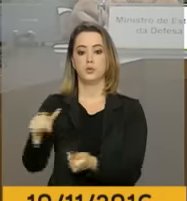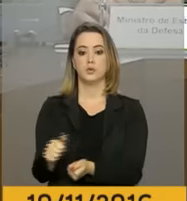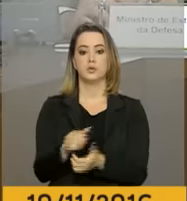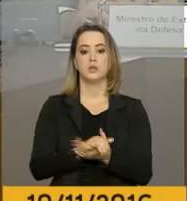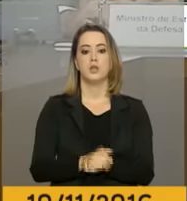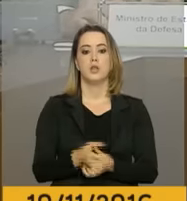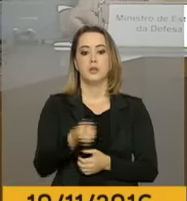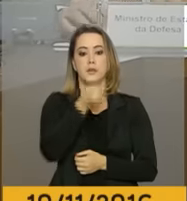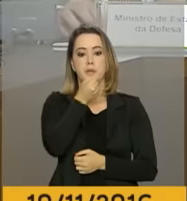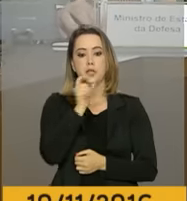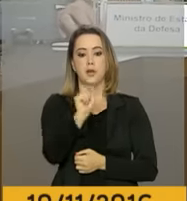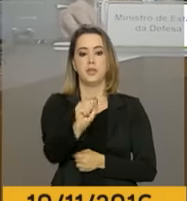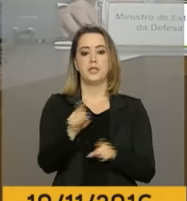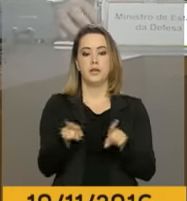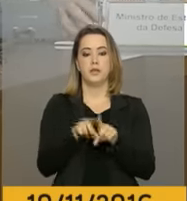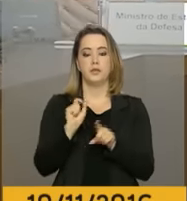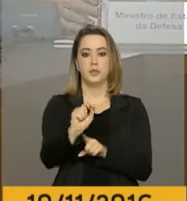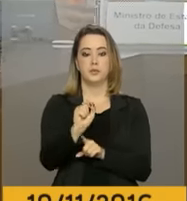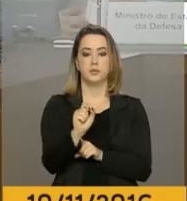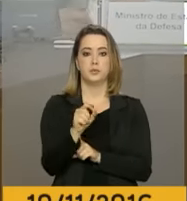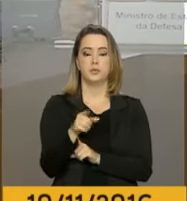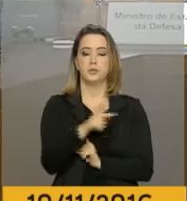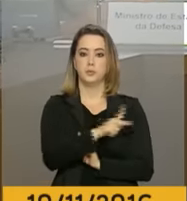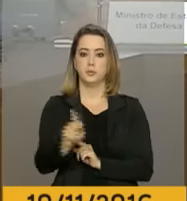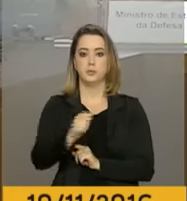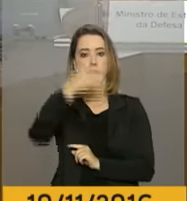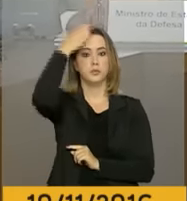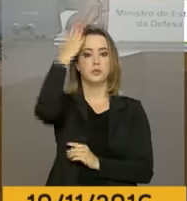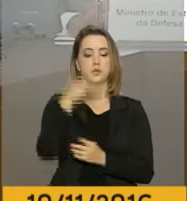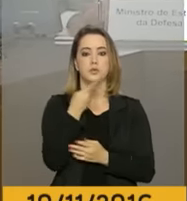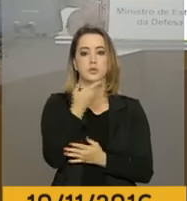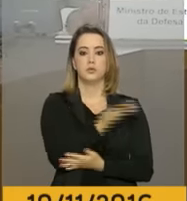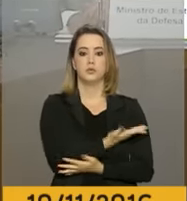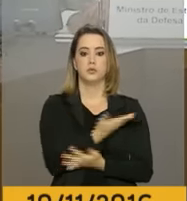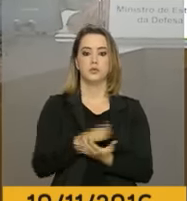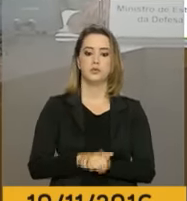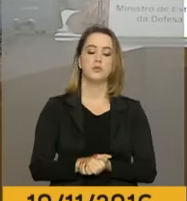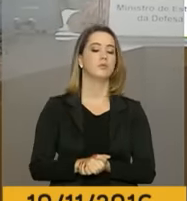Com a palavra, o presidente da República, Michel Temer.